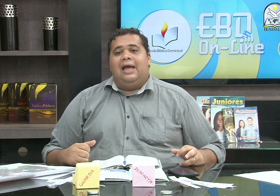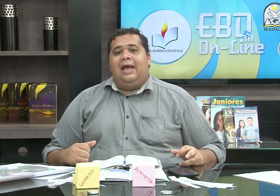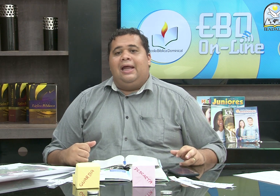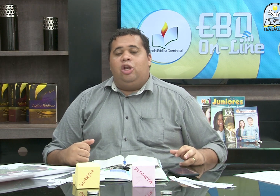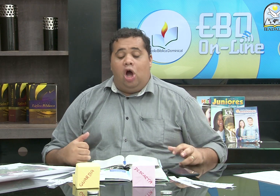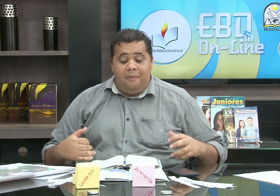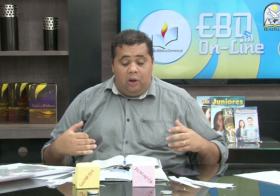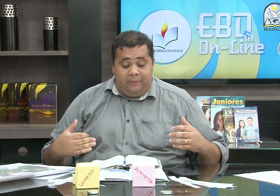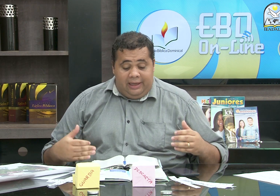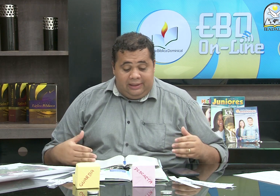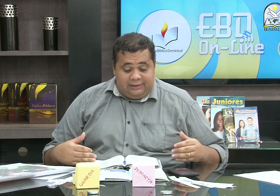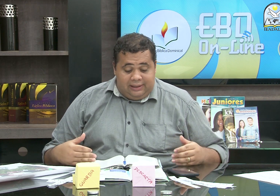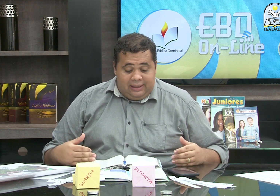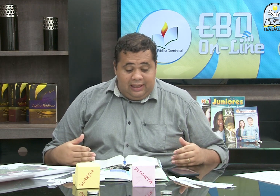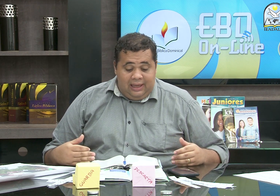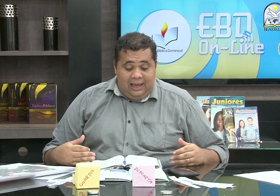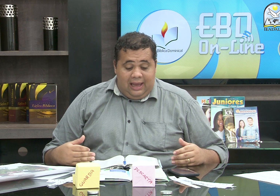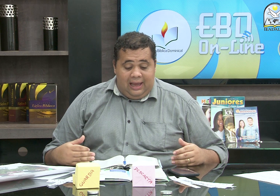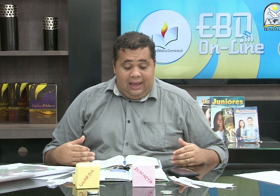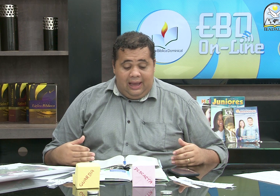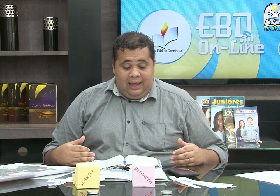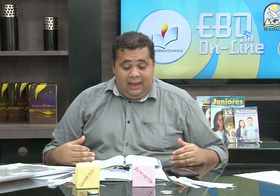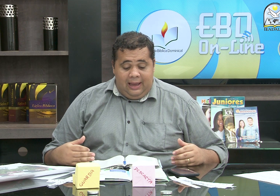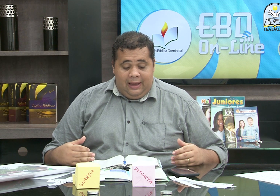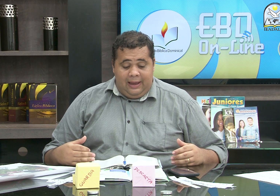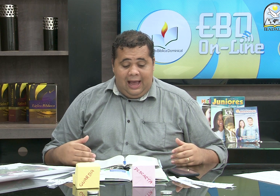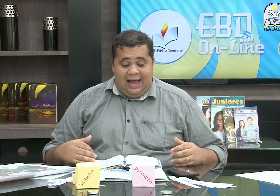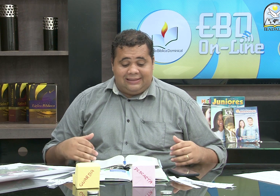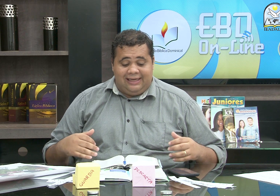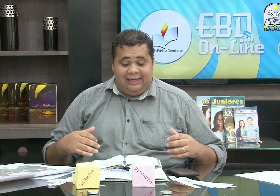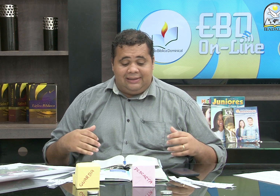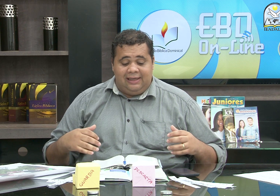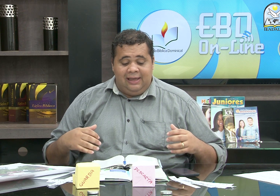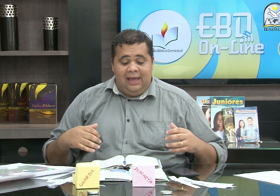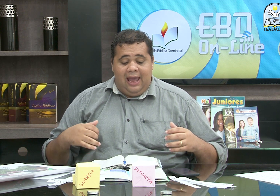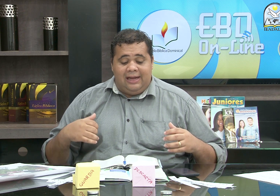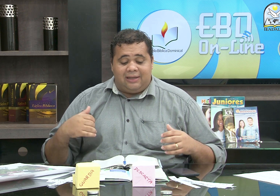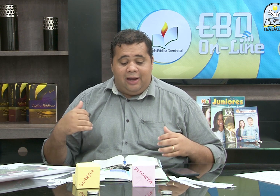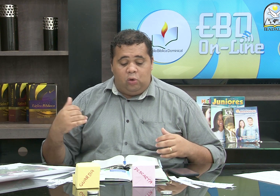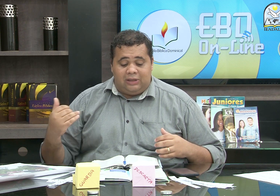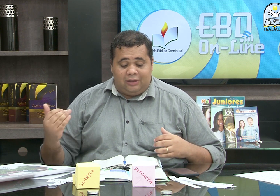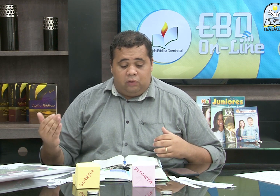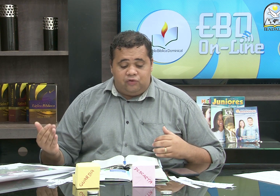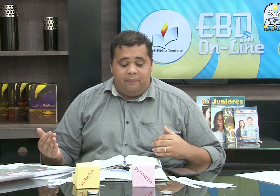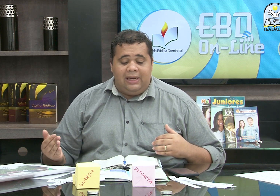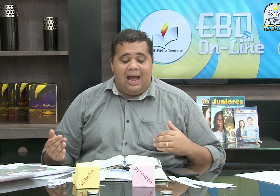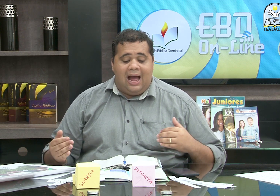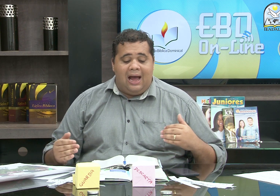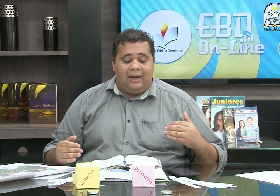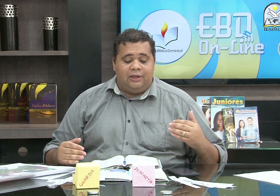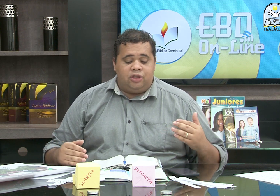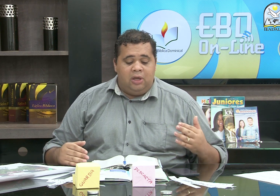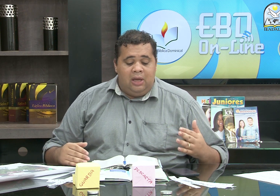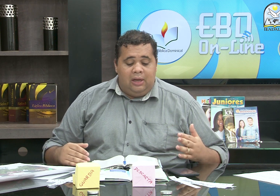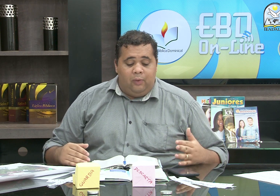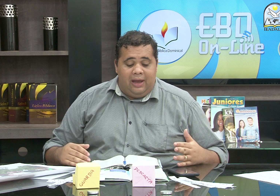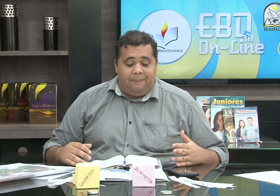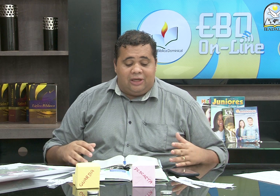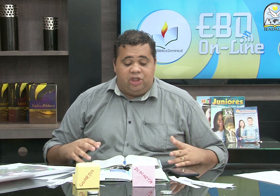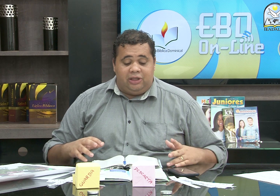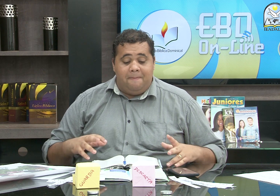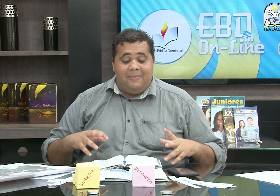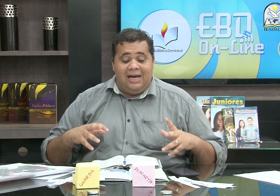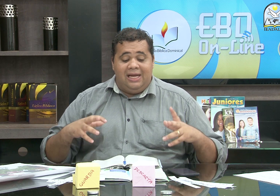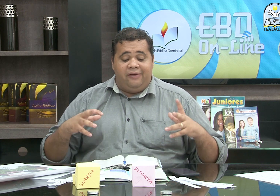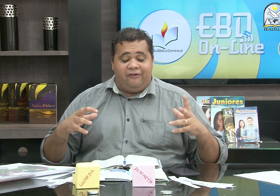e normalmente eh a gente entrar em contato com os familiares não é